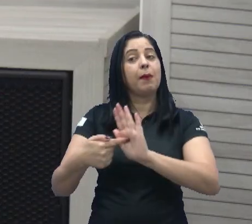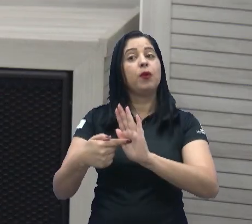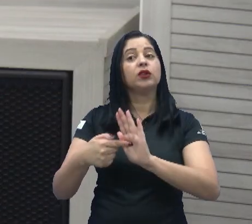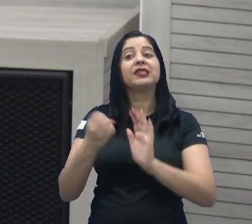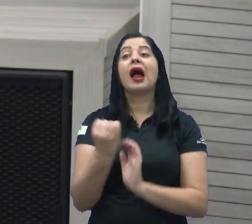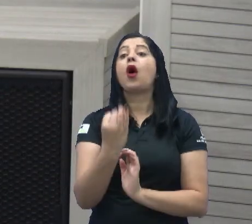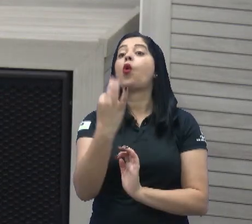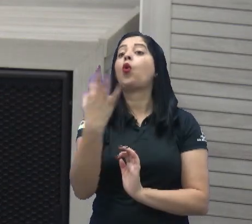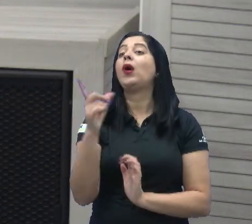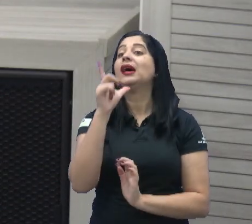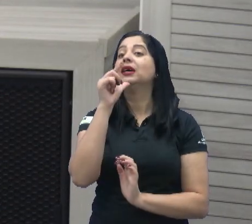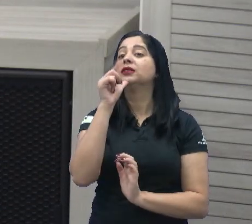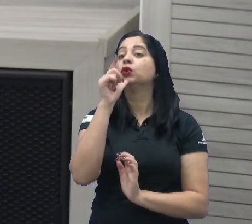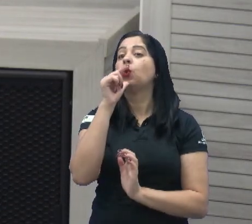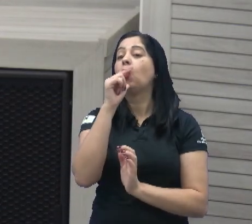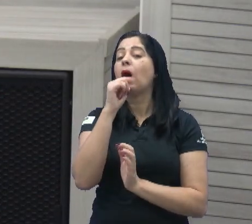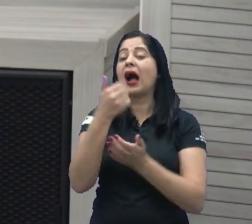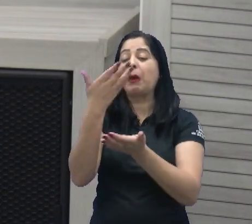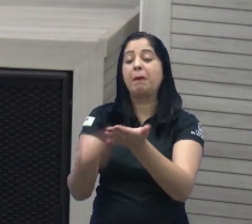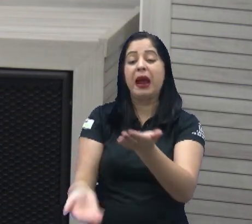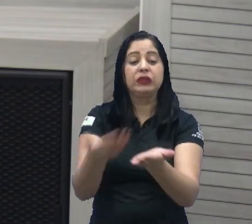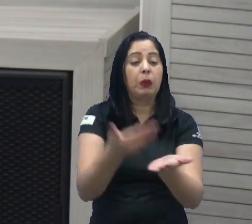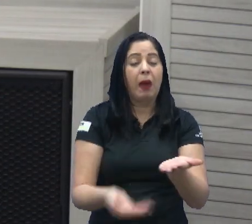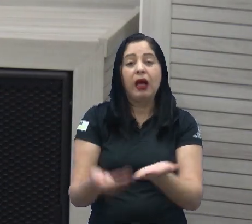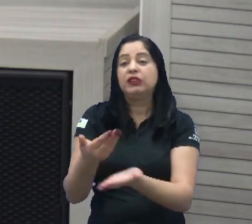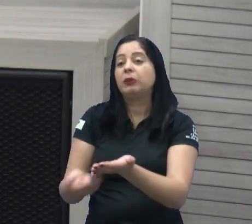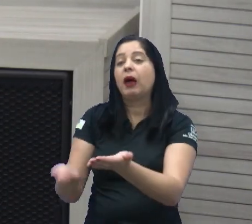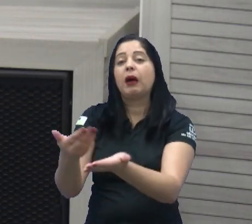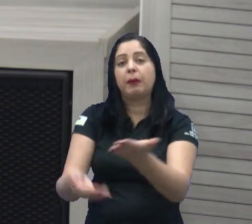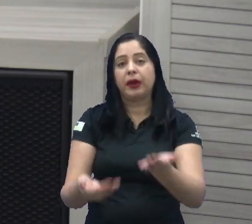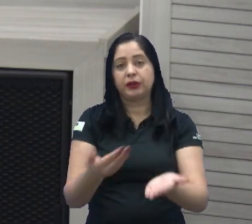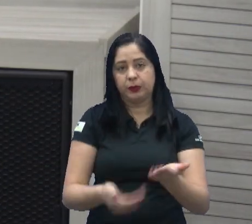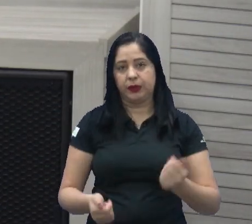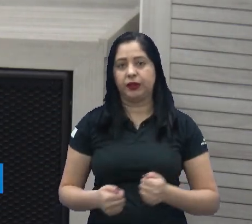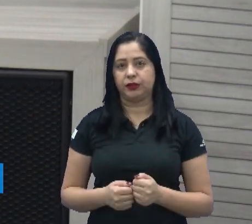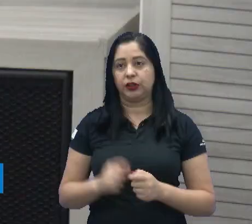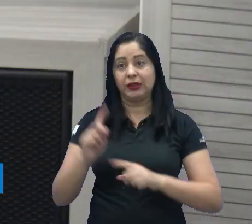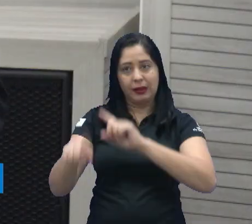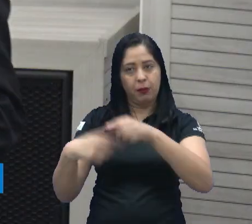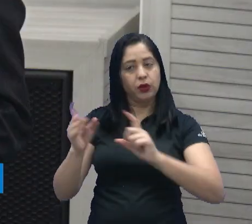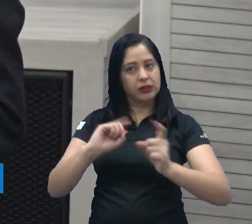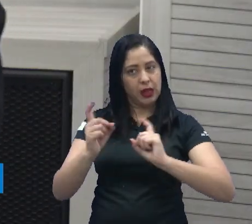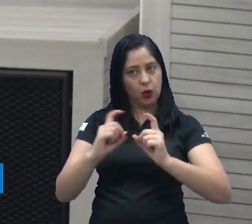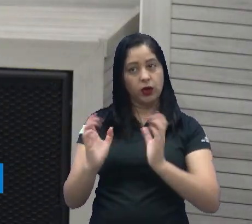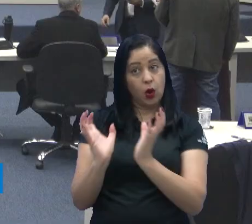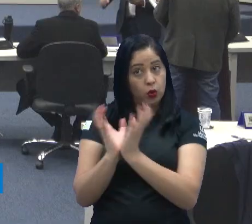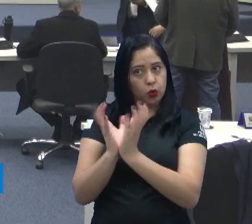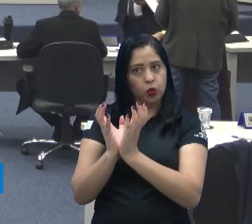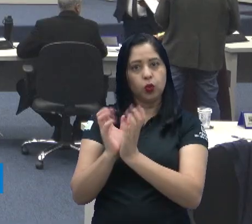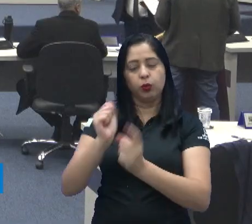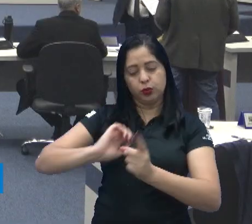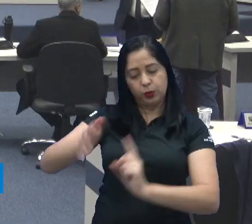e continuamos reunidos para discutir esse assunto na Comissão de Meio Ambiente.